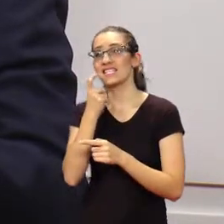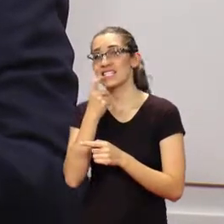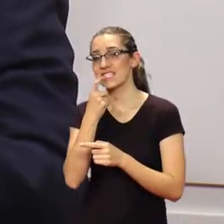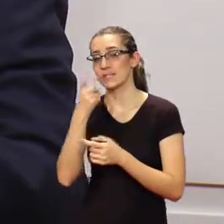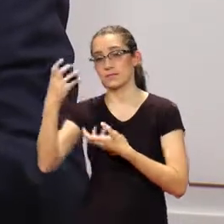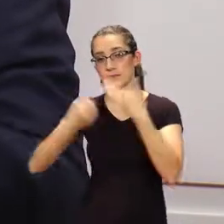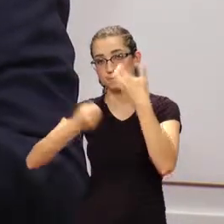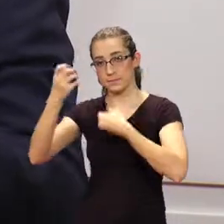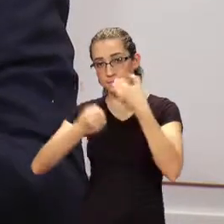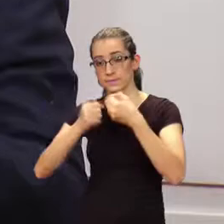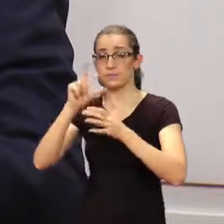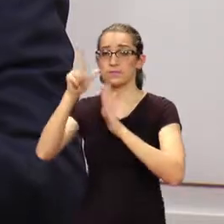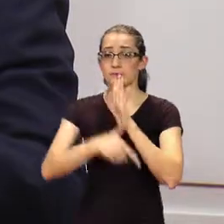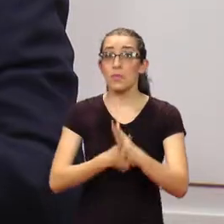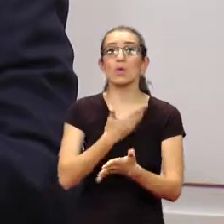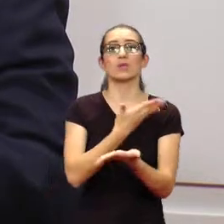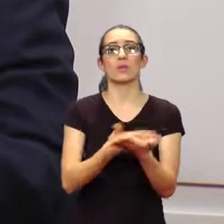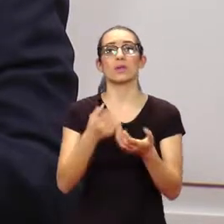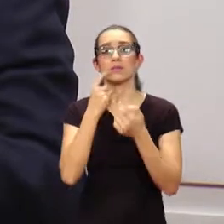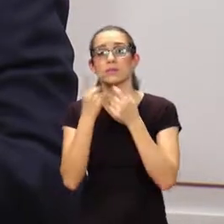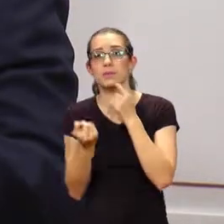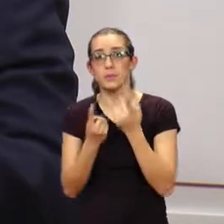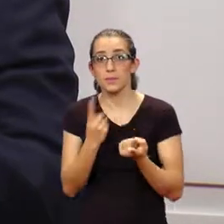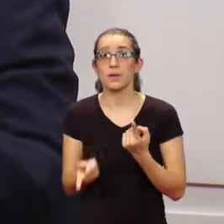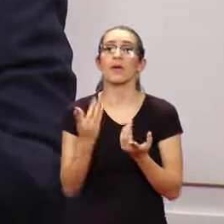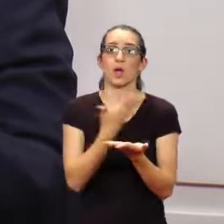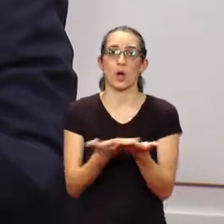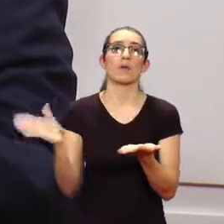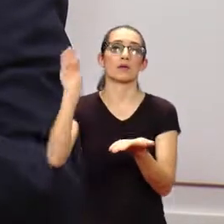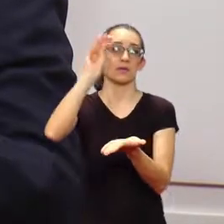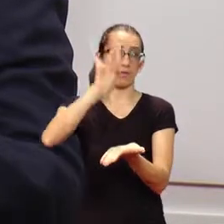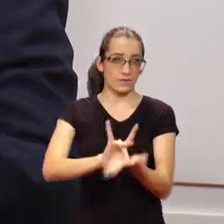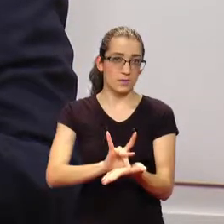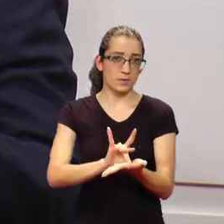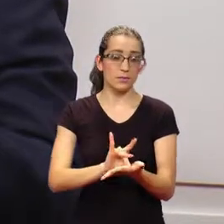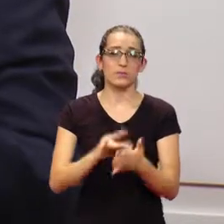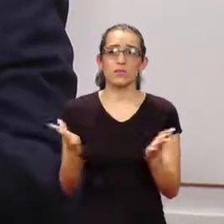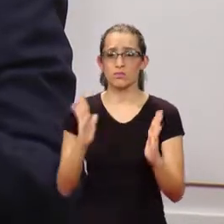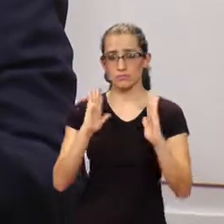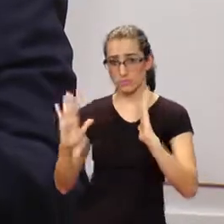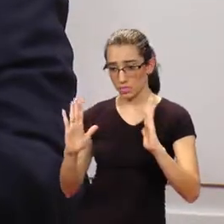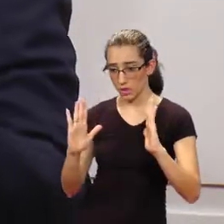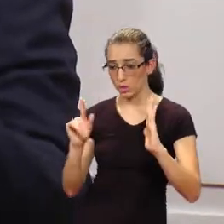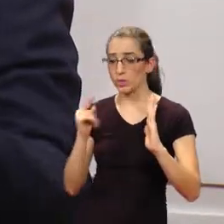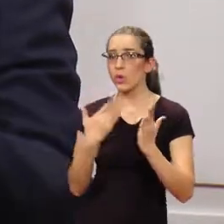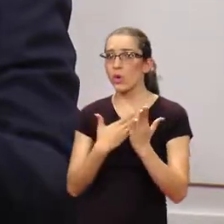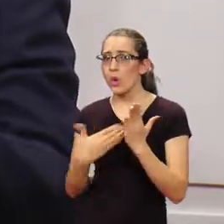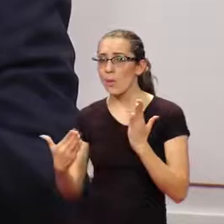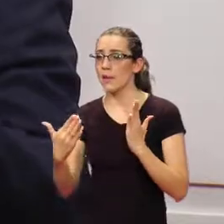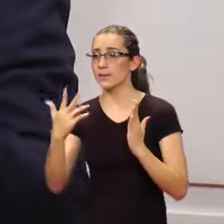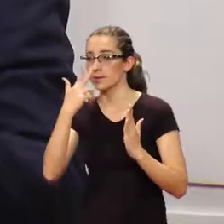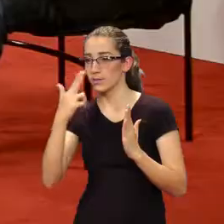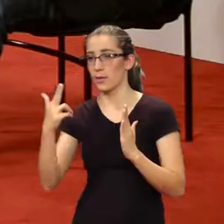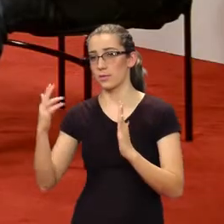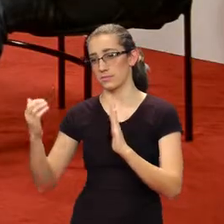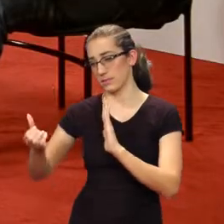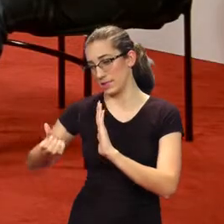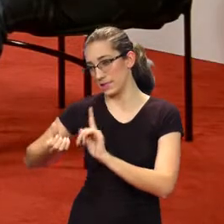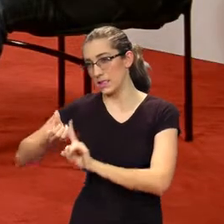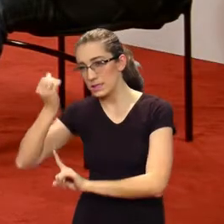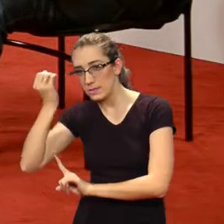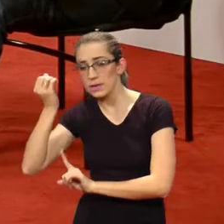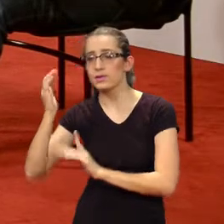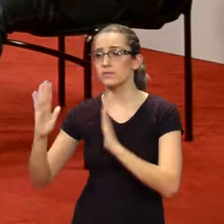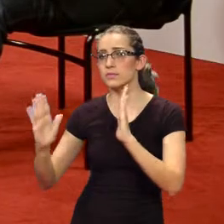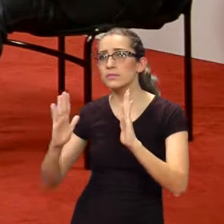evidência na odontopediatria, é como é que a gente faz para que as crianças que têm esse quadro, ou seja, ter dentes precocemente, ou, na primeira